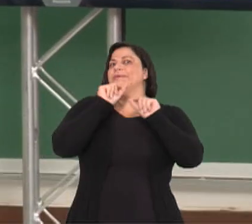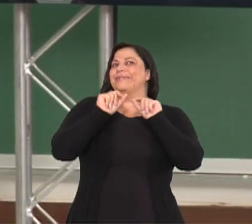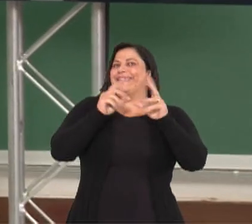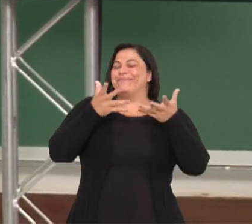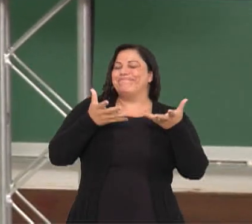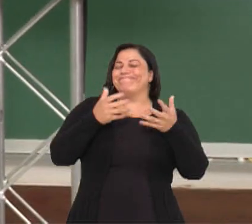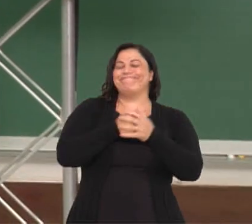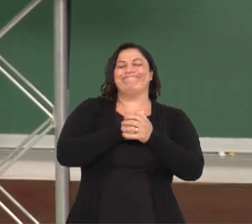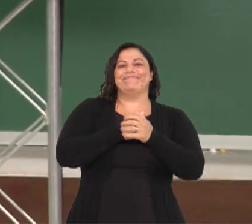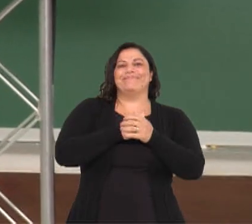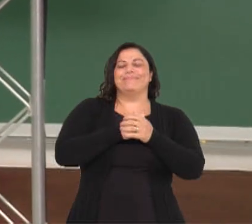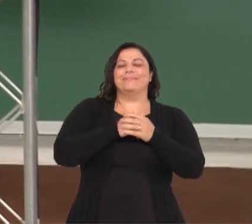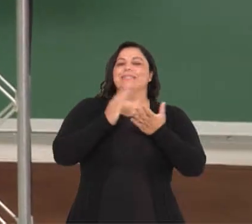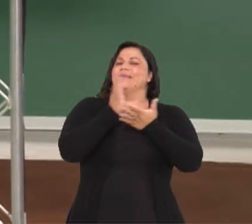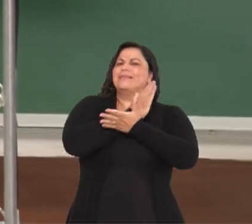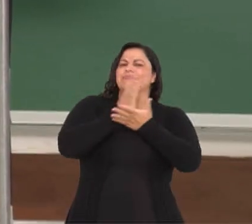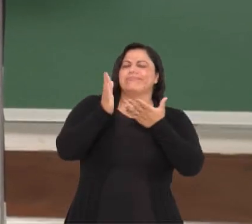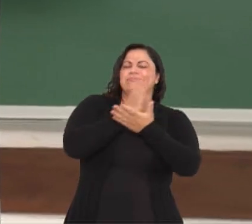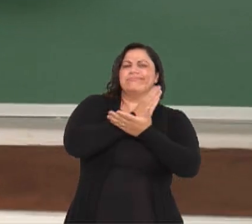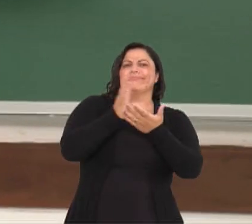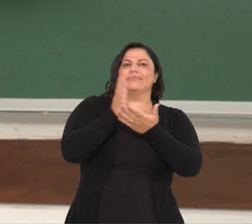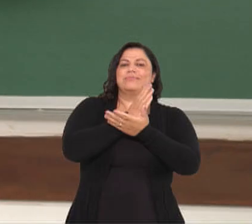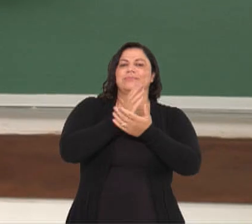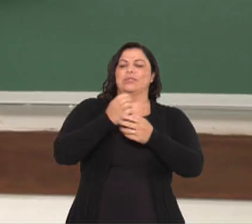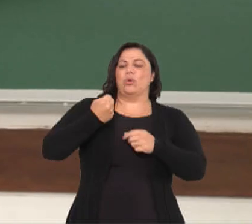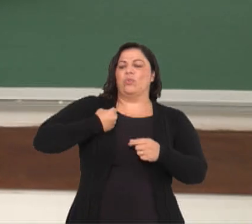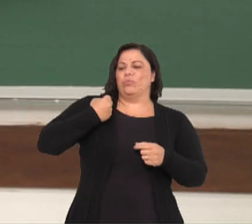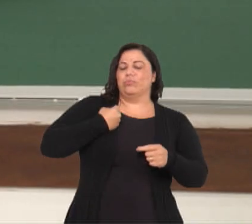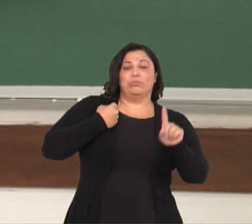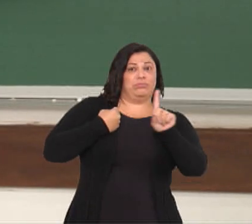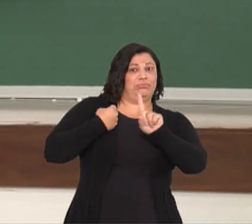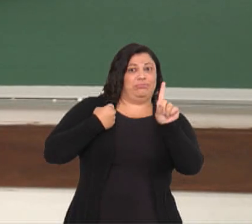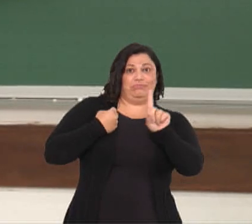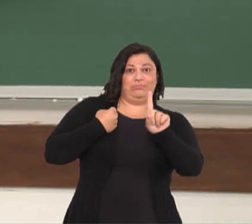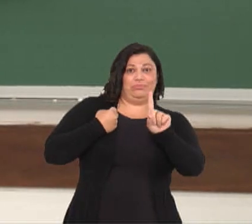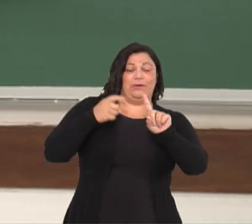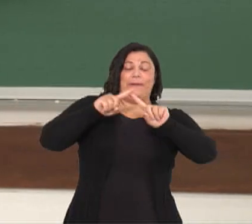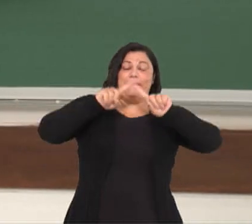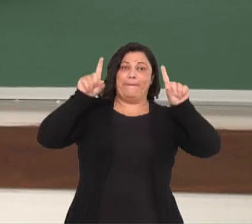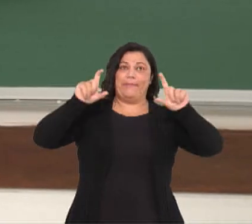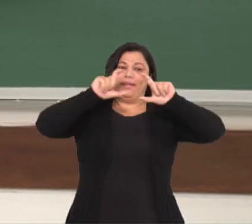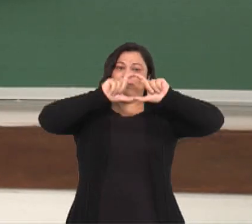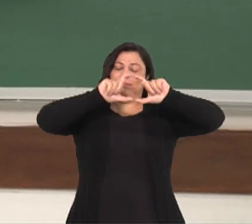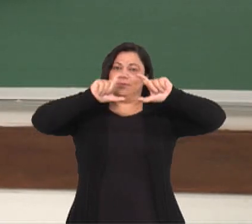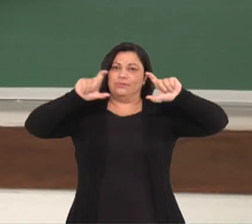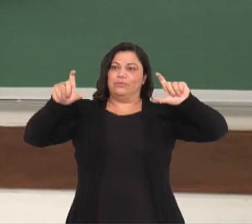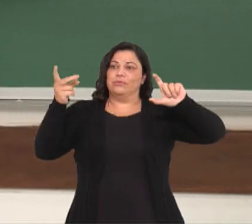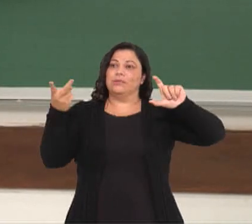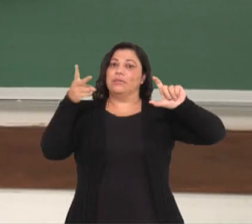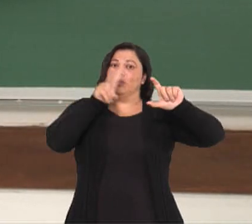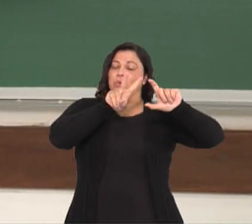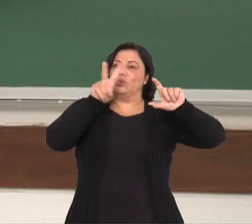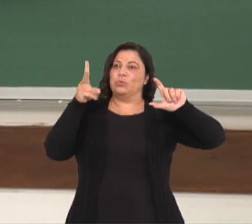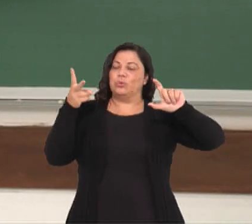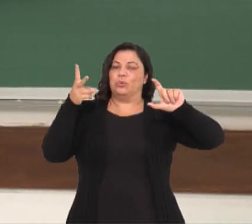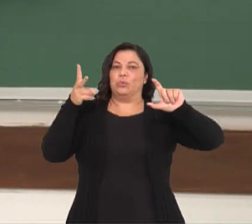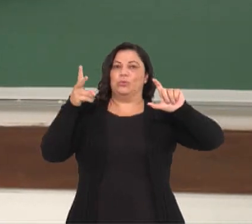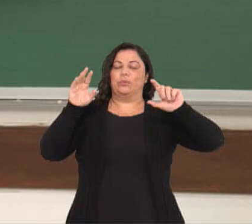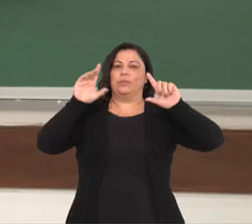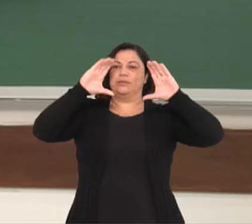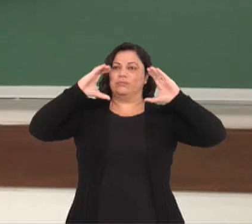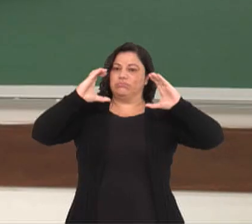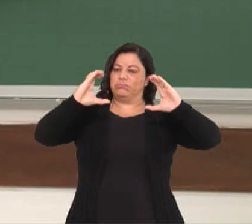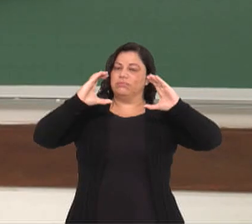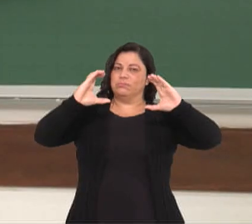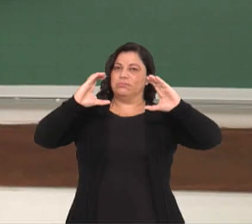análise que não envolve diretamente números, mas envolve a proporção entre duas grandezas